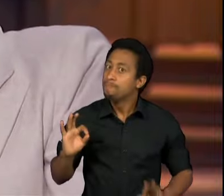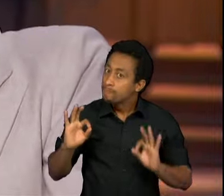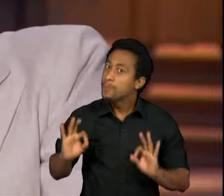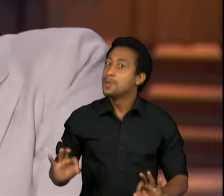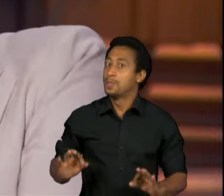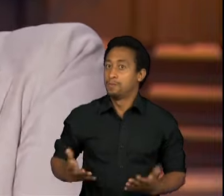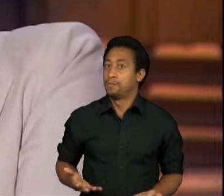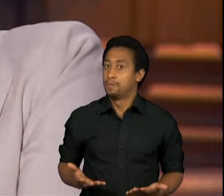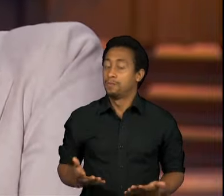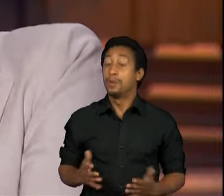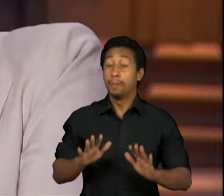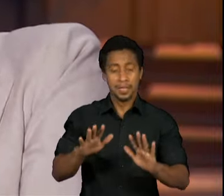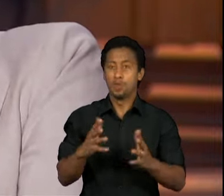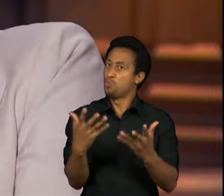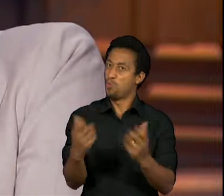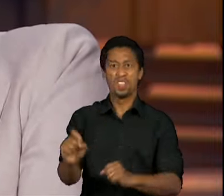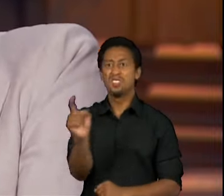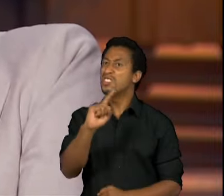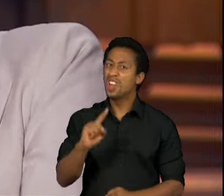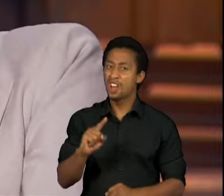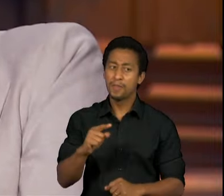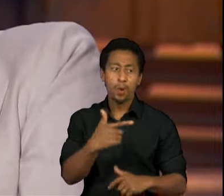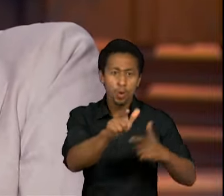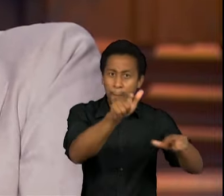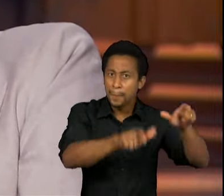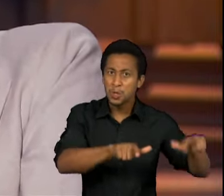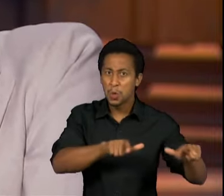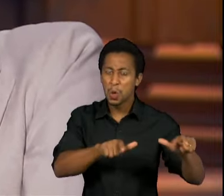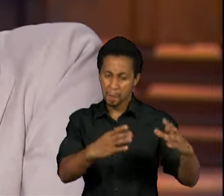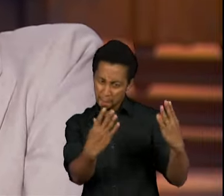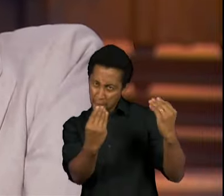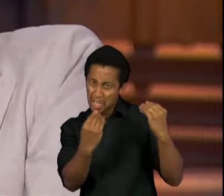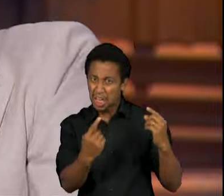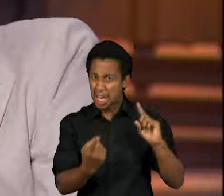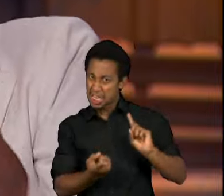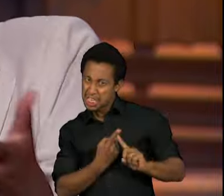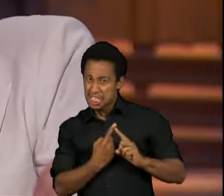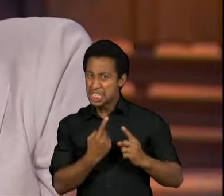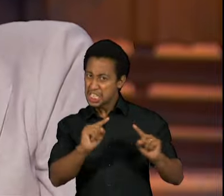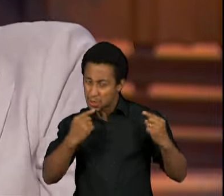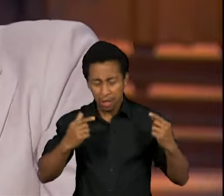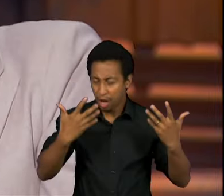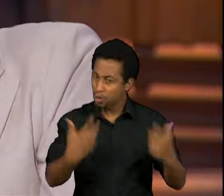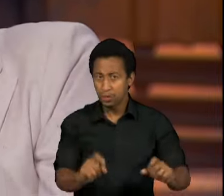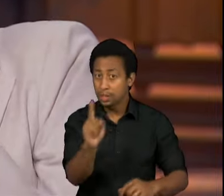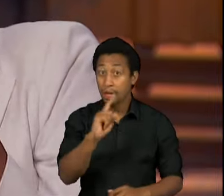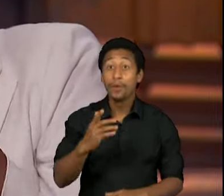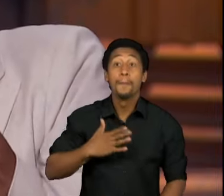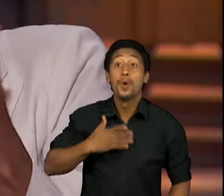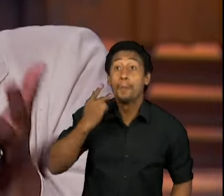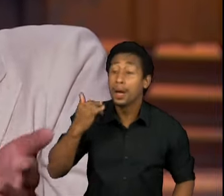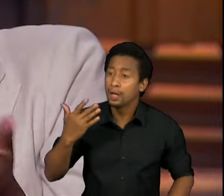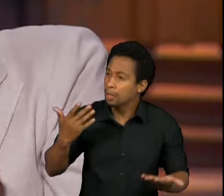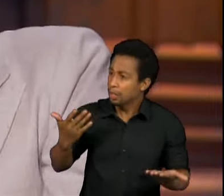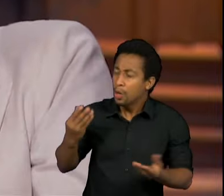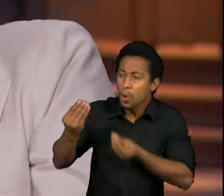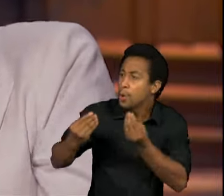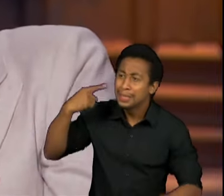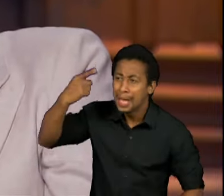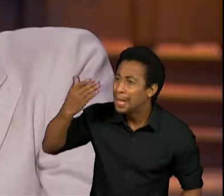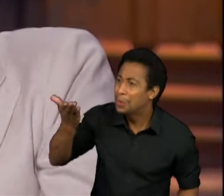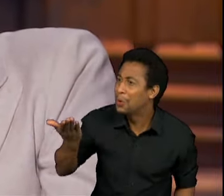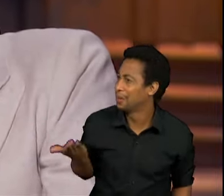admitirá que mexer assim com a gente então a tirava satisfação as mais do que meu pai é meu pai cê louca virar meu nome lá não poder ir aí mas